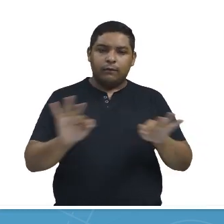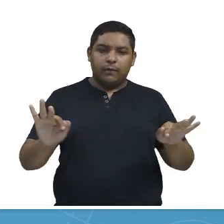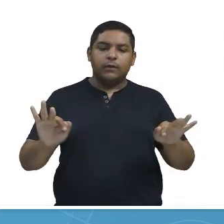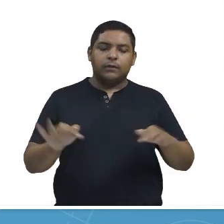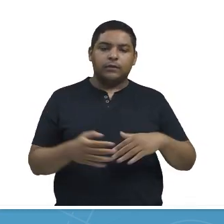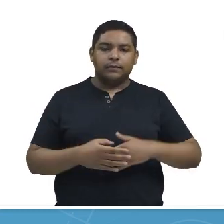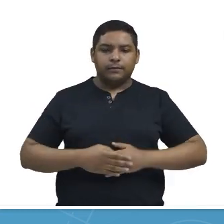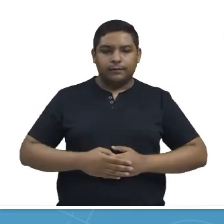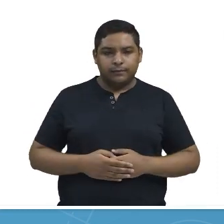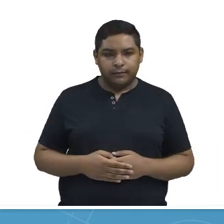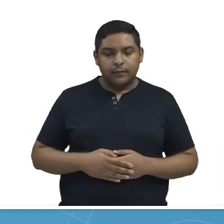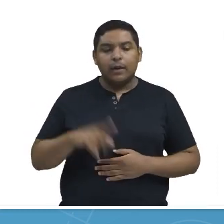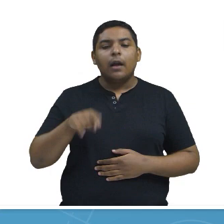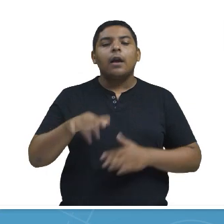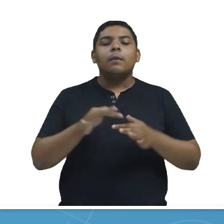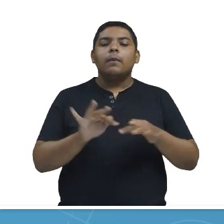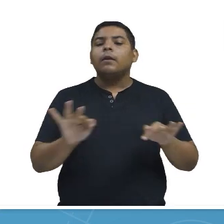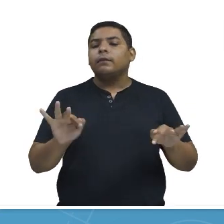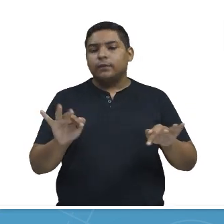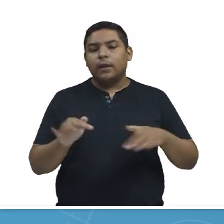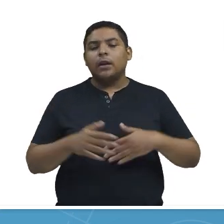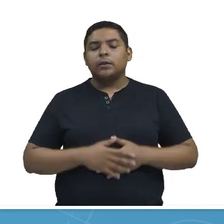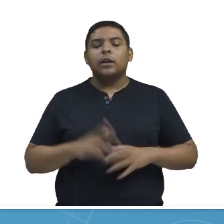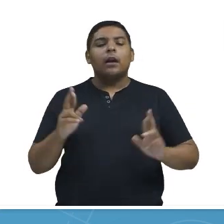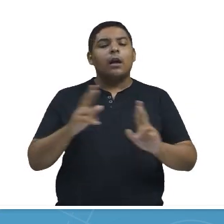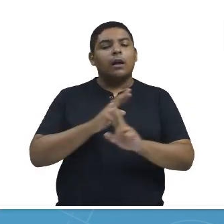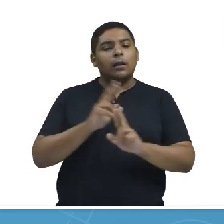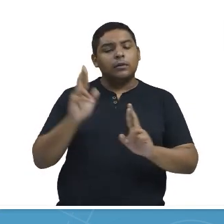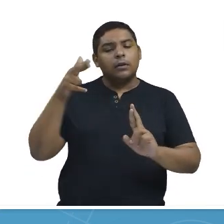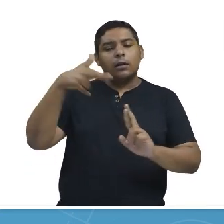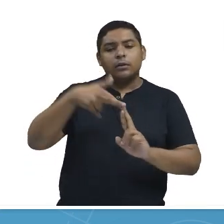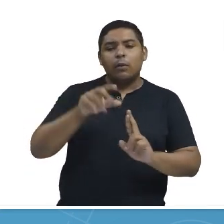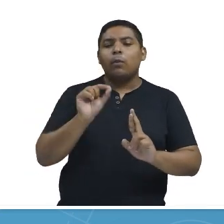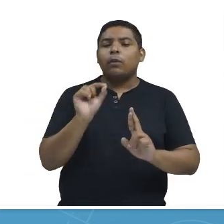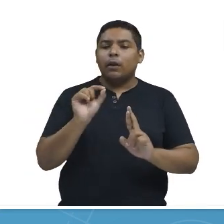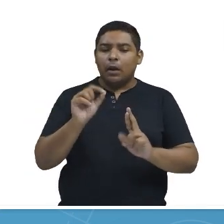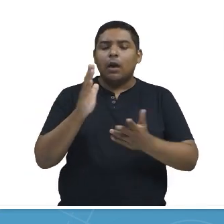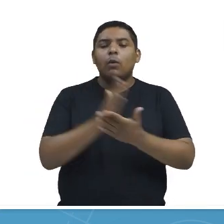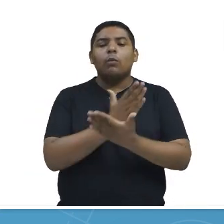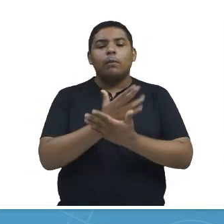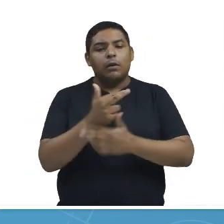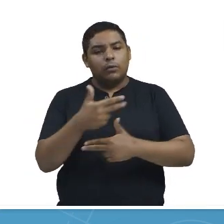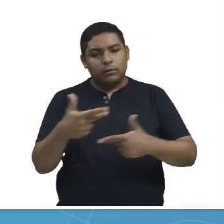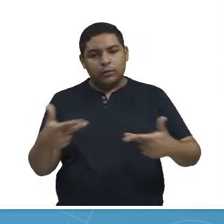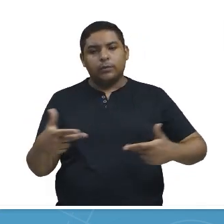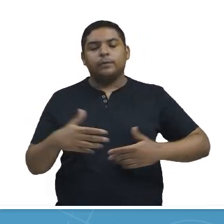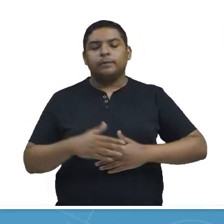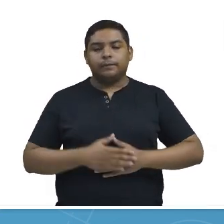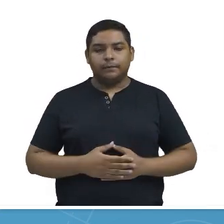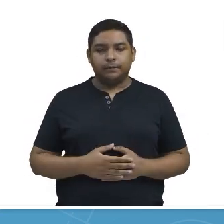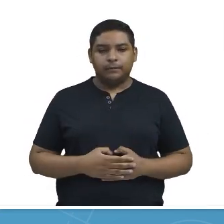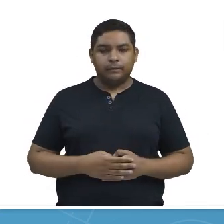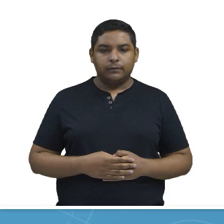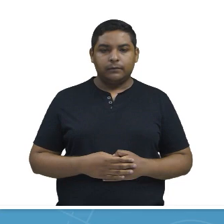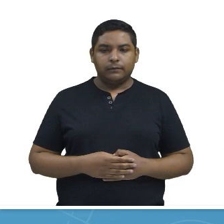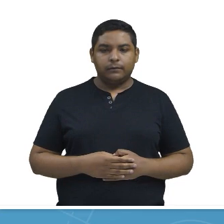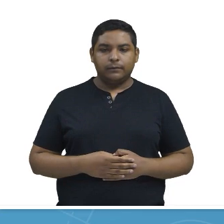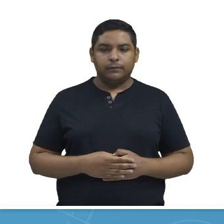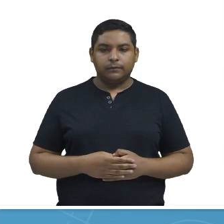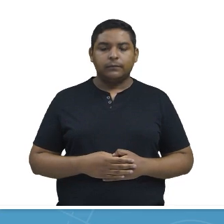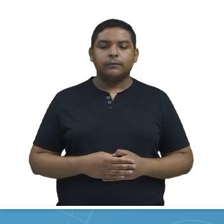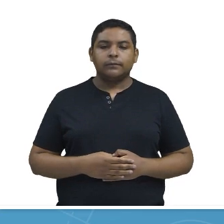ou seja, é uma frase que se relaciona a algo, que fala sobre algo. Continuando, nós temos